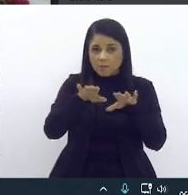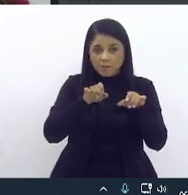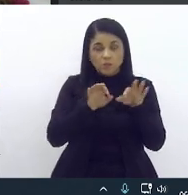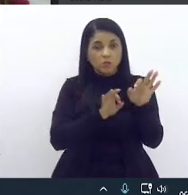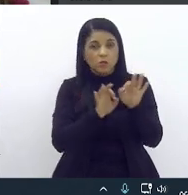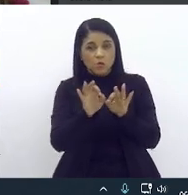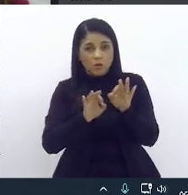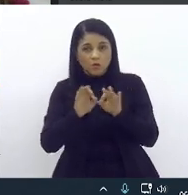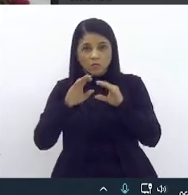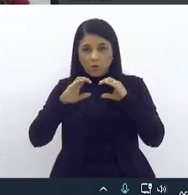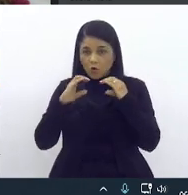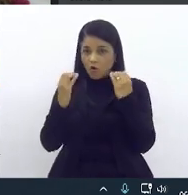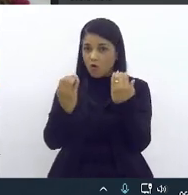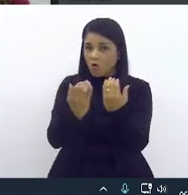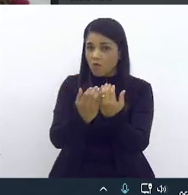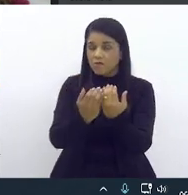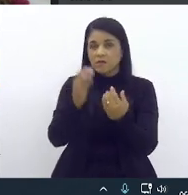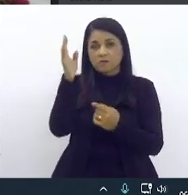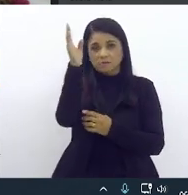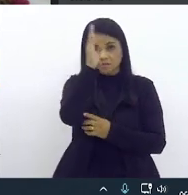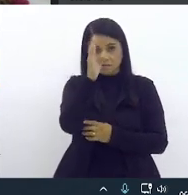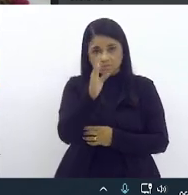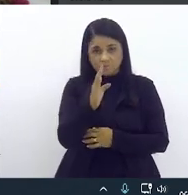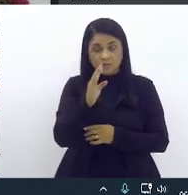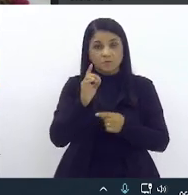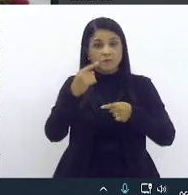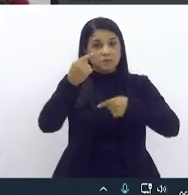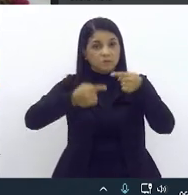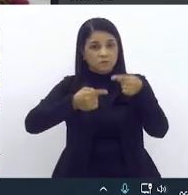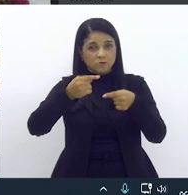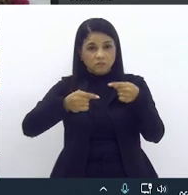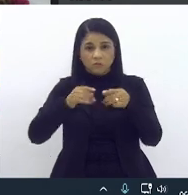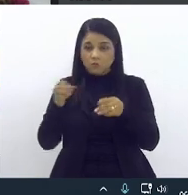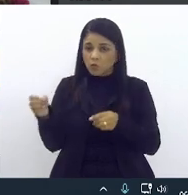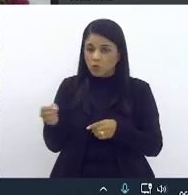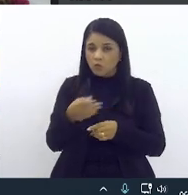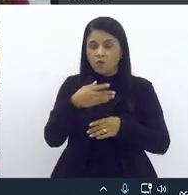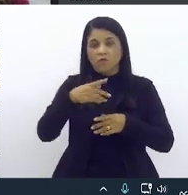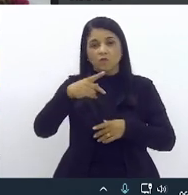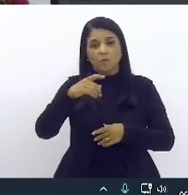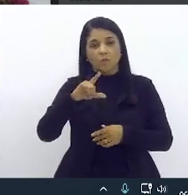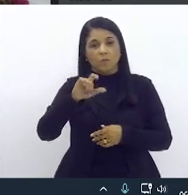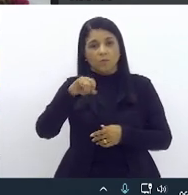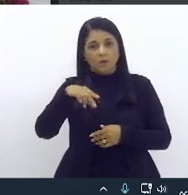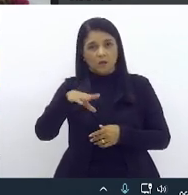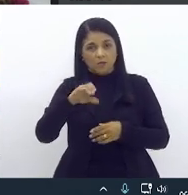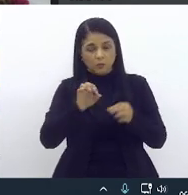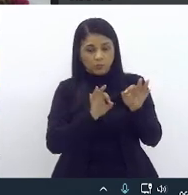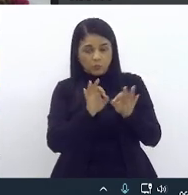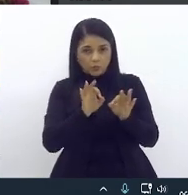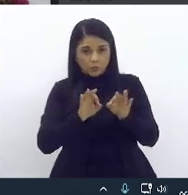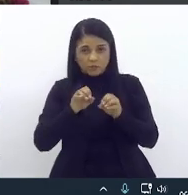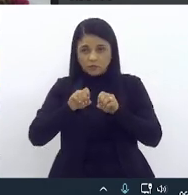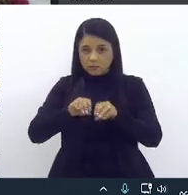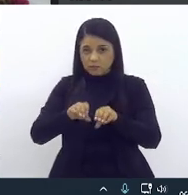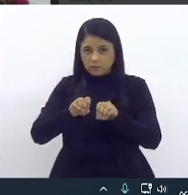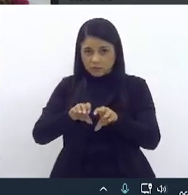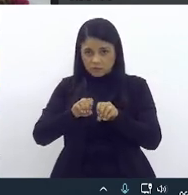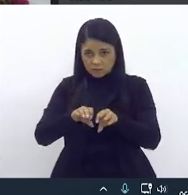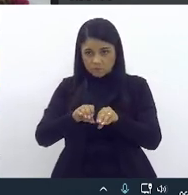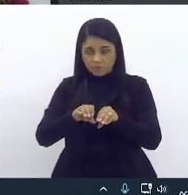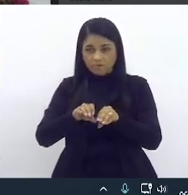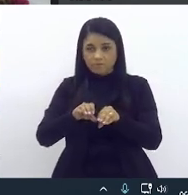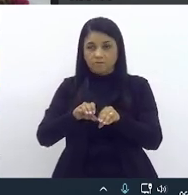uma Conferência Nacional para discutir um novo Plano Nacional de Educação, para um novo decênio, e